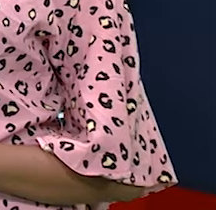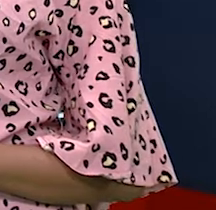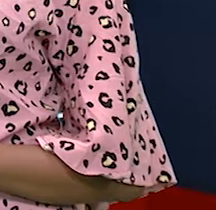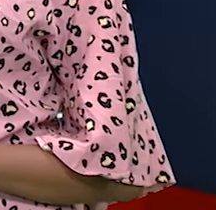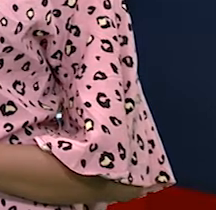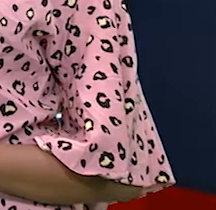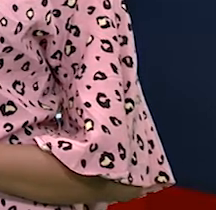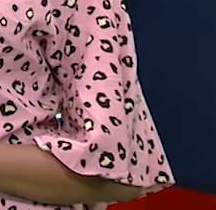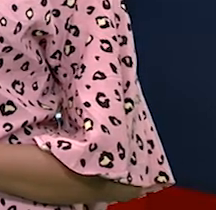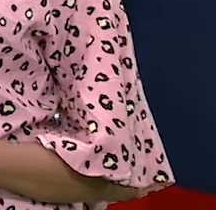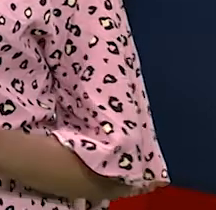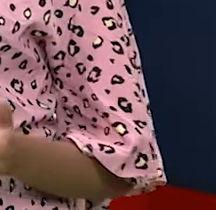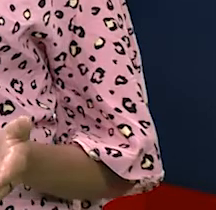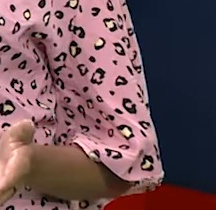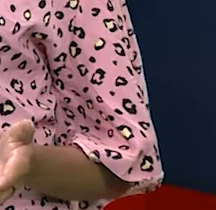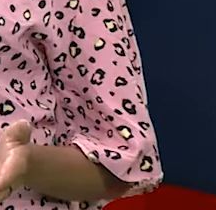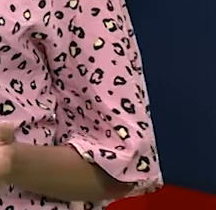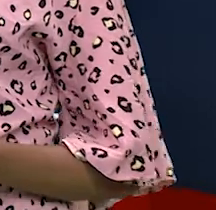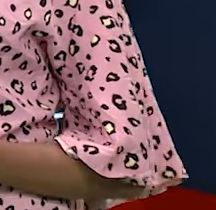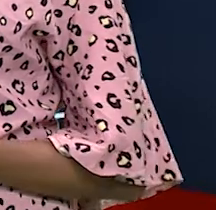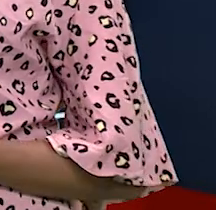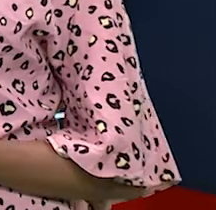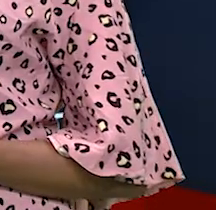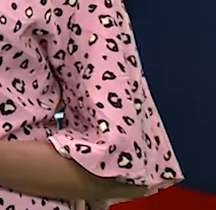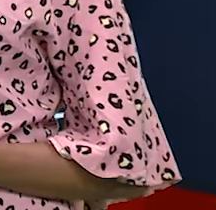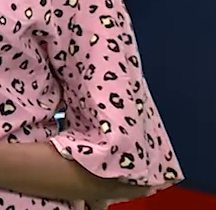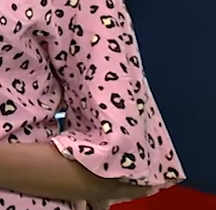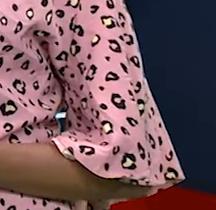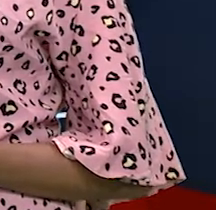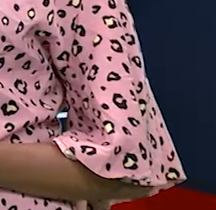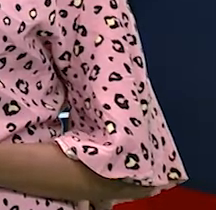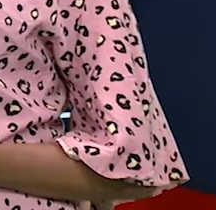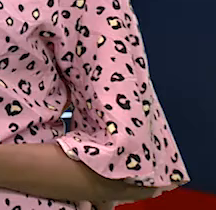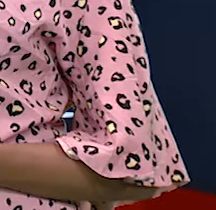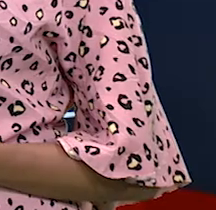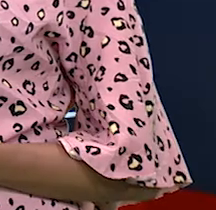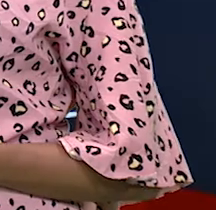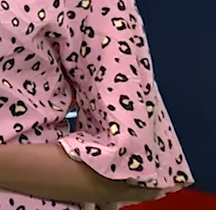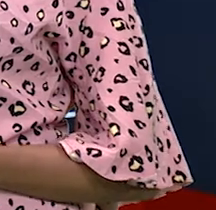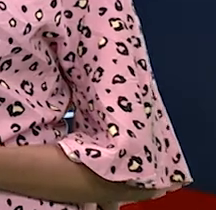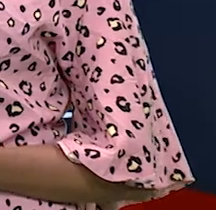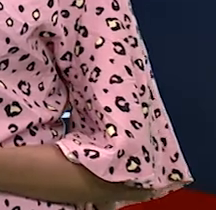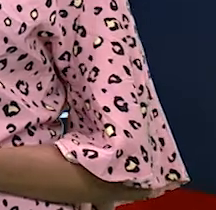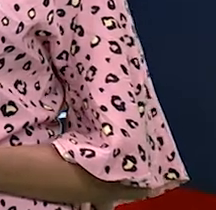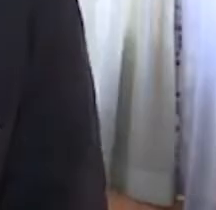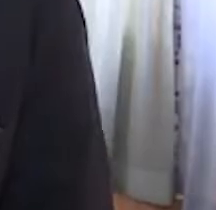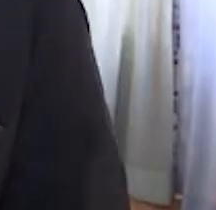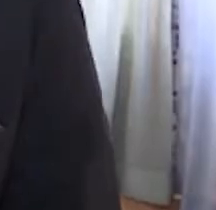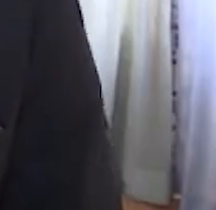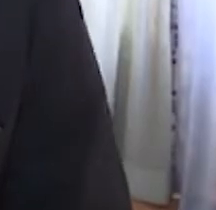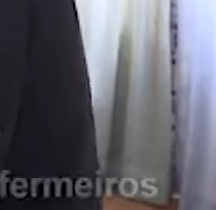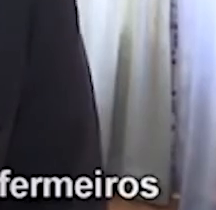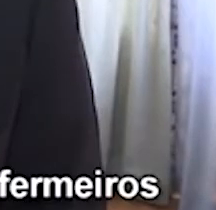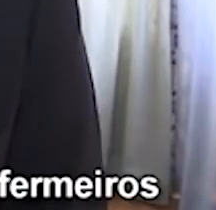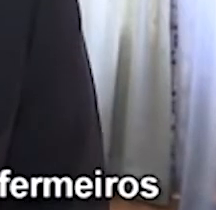na linha SNS 24 que contactem este serviço. O objetivo visa reforçar o atendimento. Nós